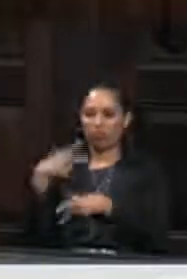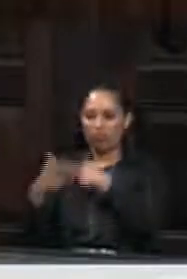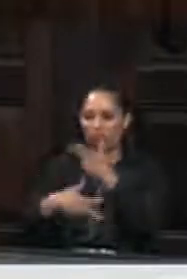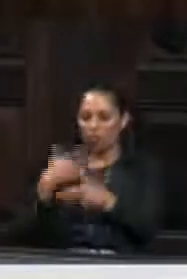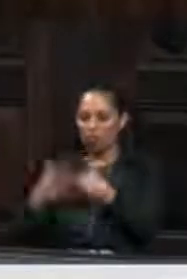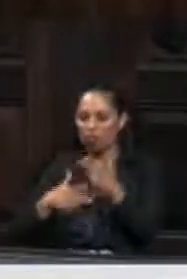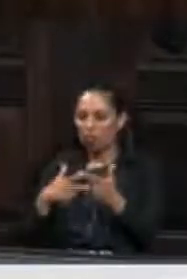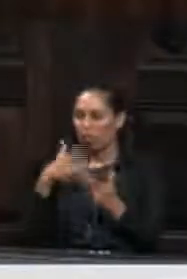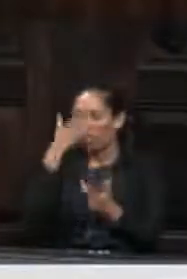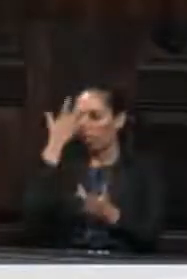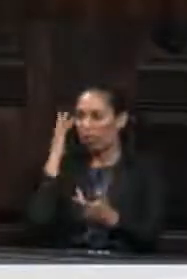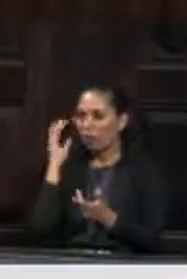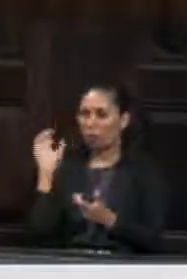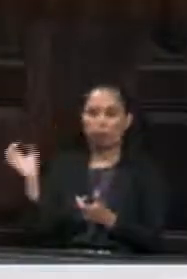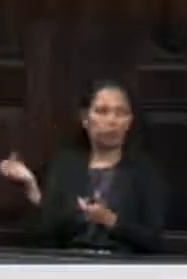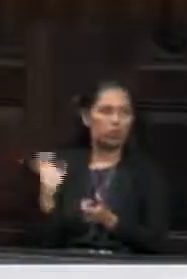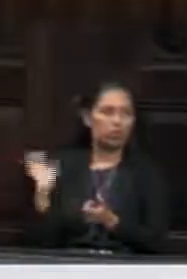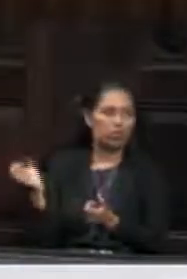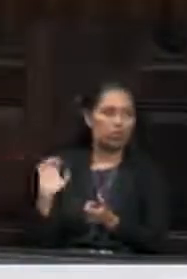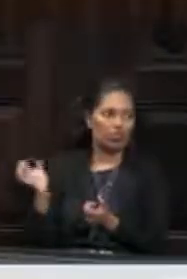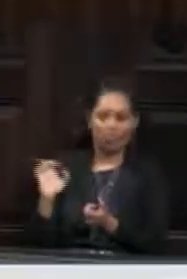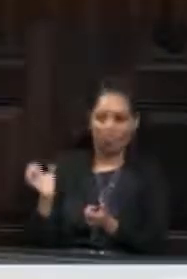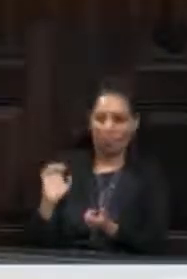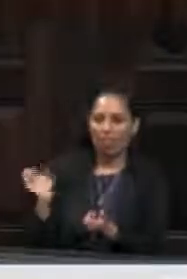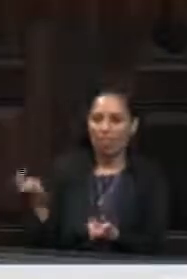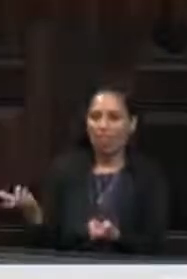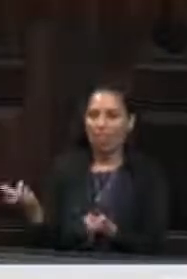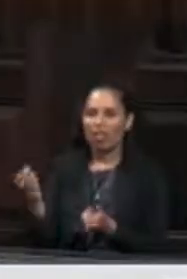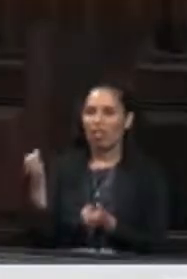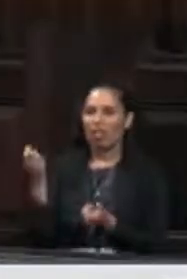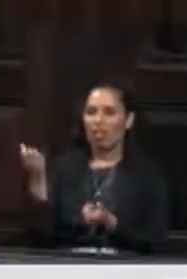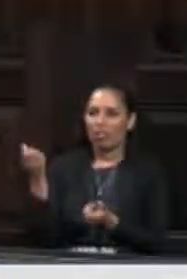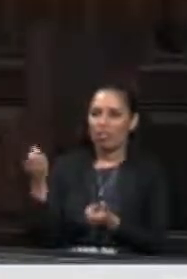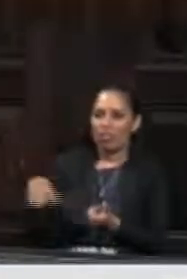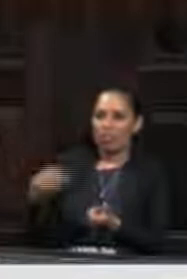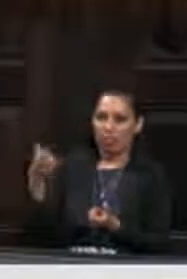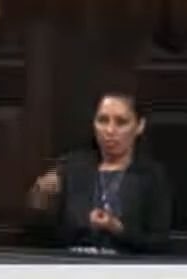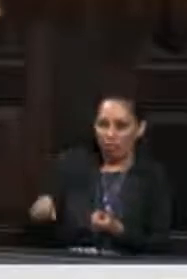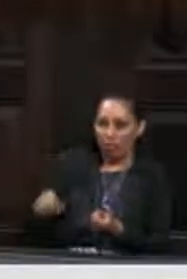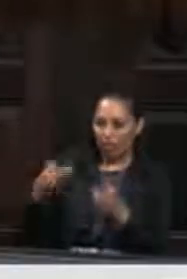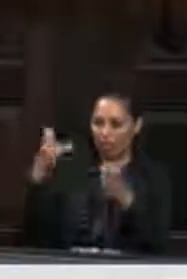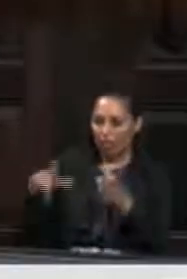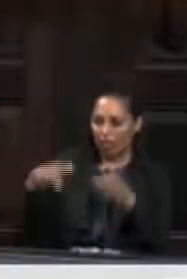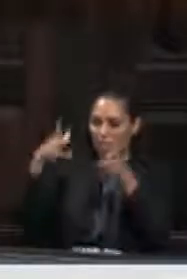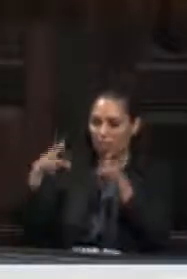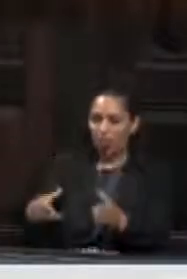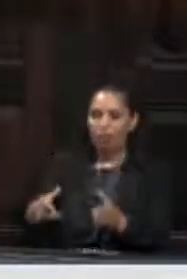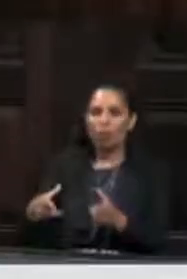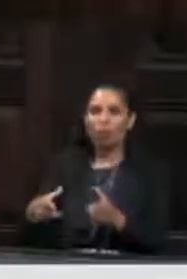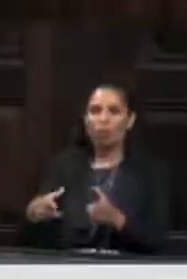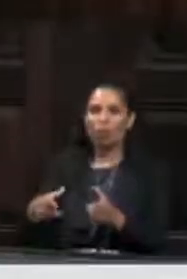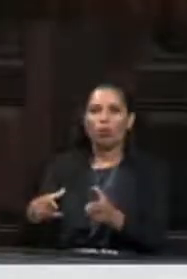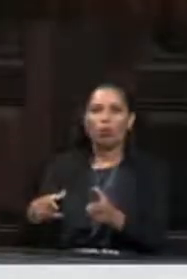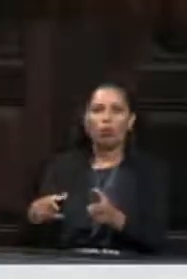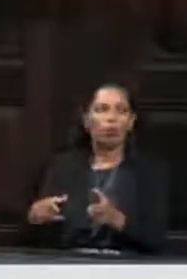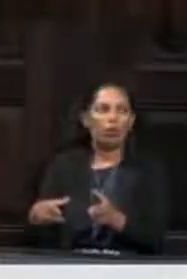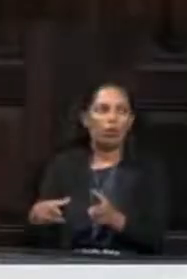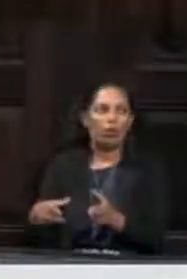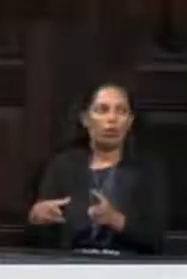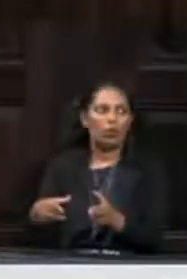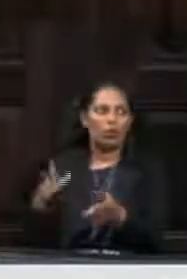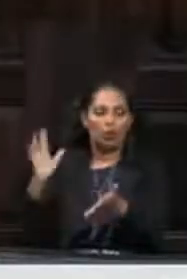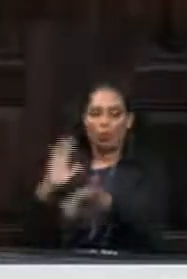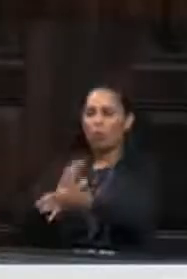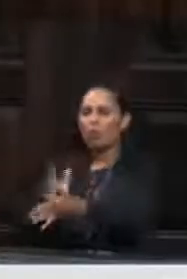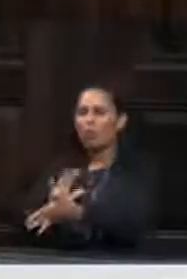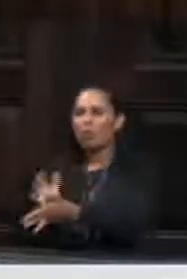e a transfobia ao crime de racismo. Isso é um absurdo. É um absurdo, um